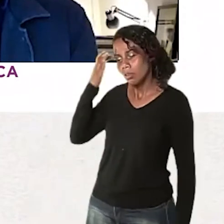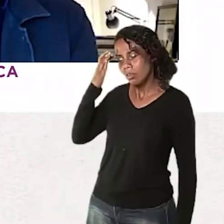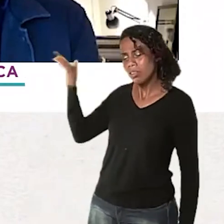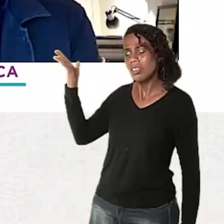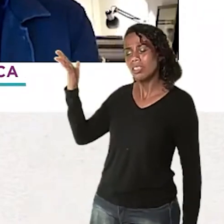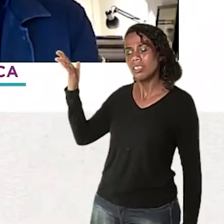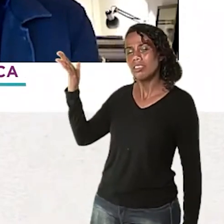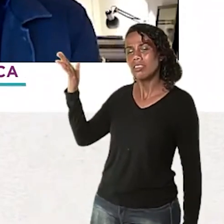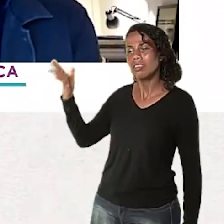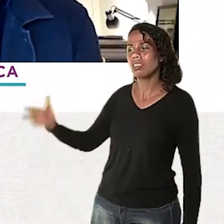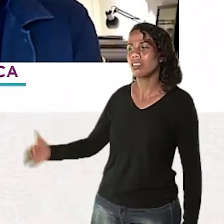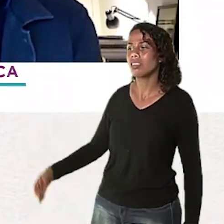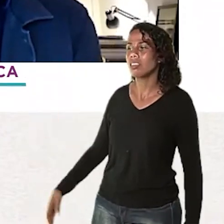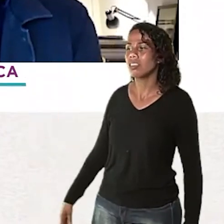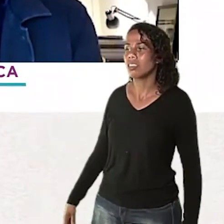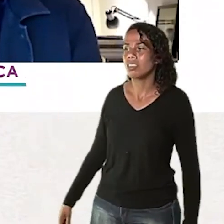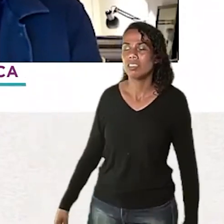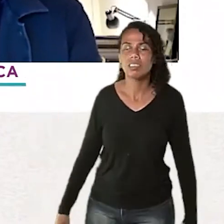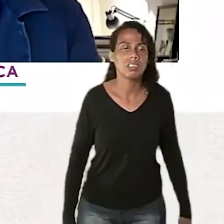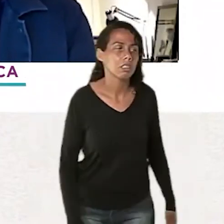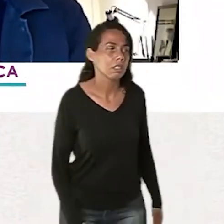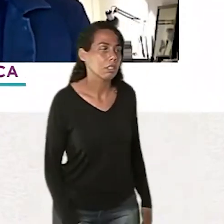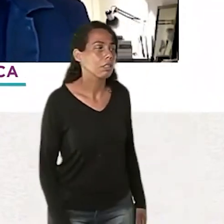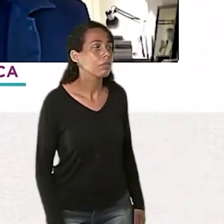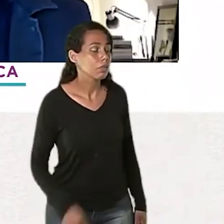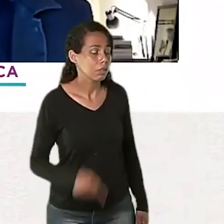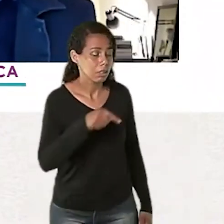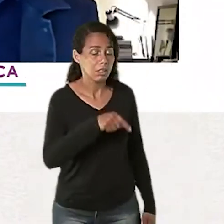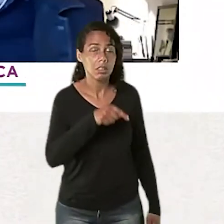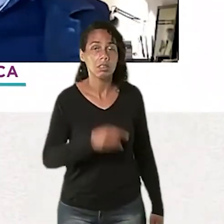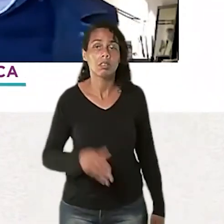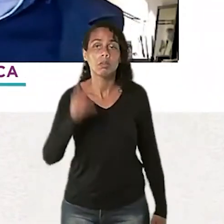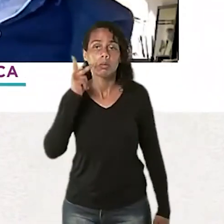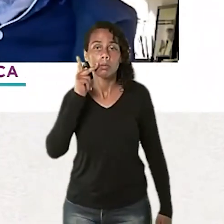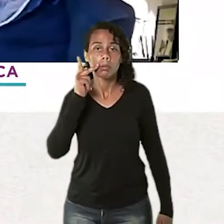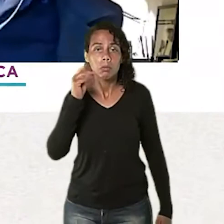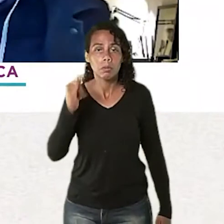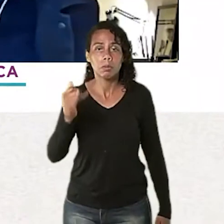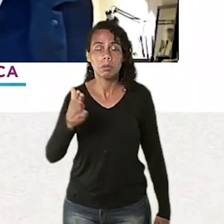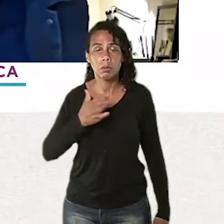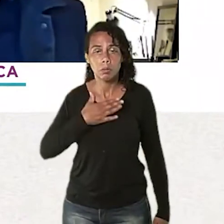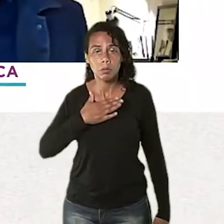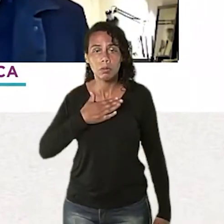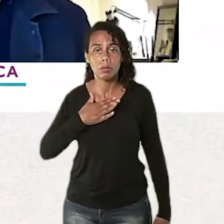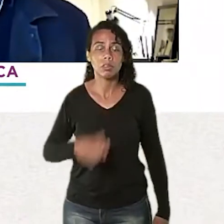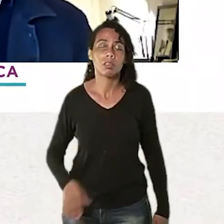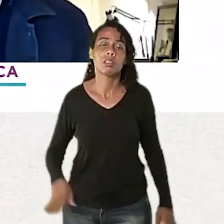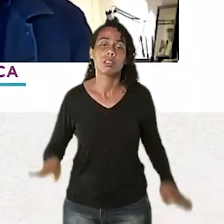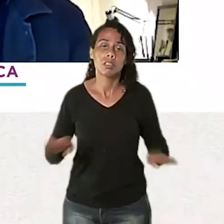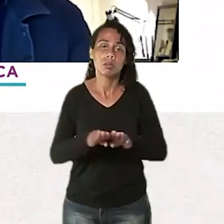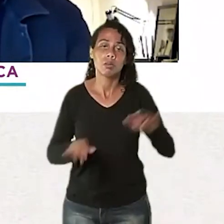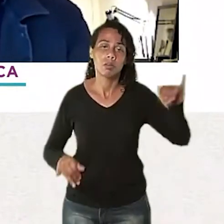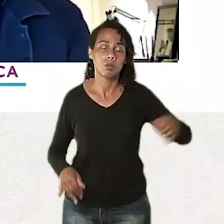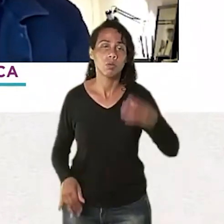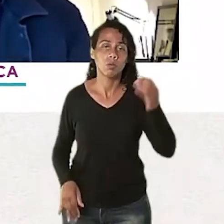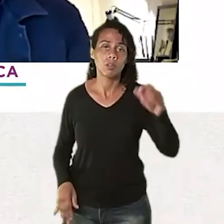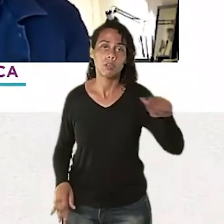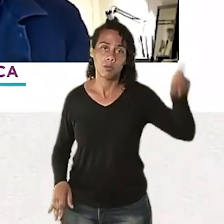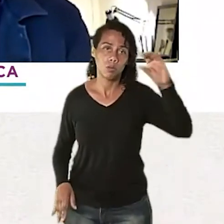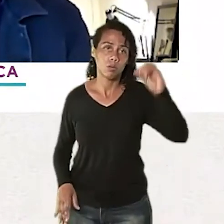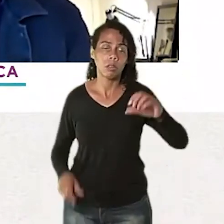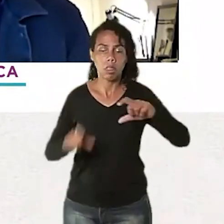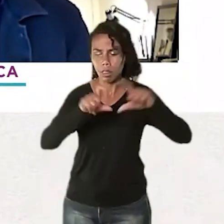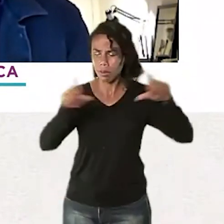Lobos? Nem meu pai, que é argentino, sabe falar meu nome. Ele fala João. Querido, então, para encerrar, eu queria